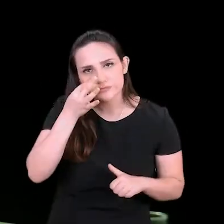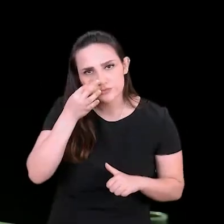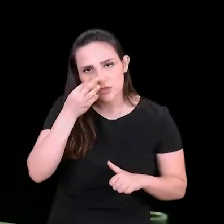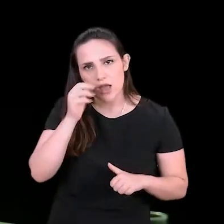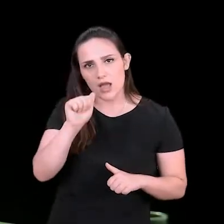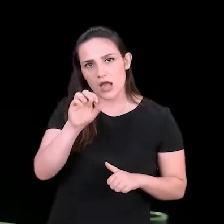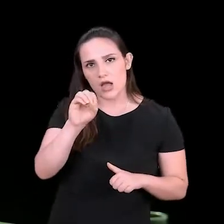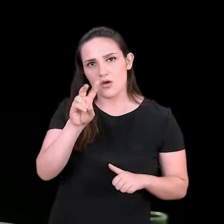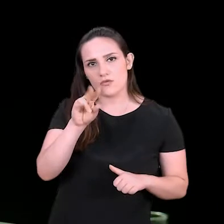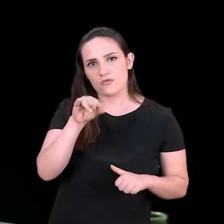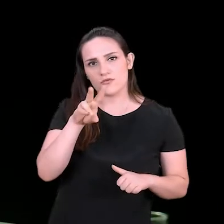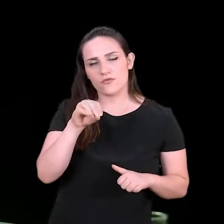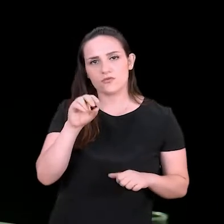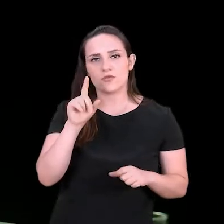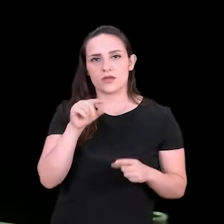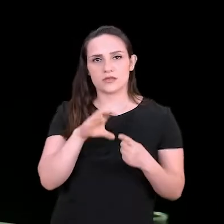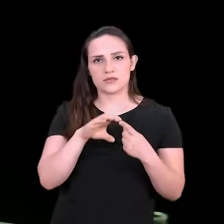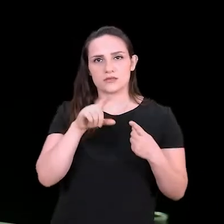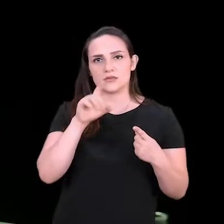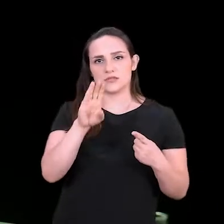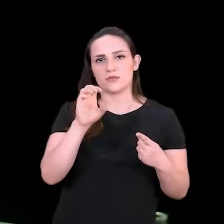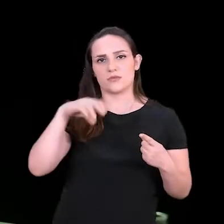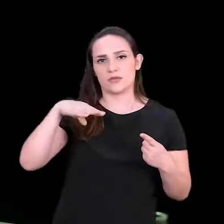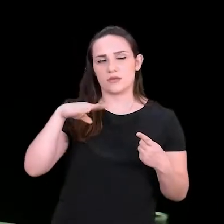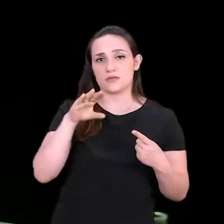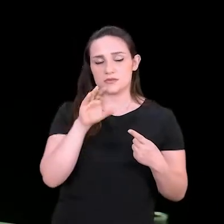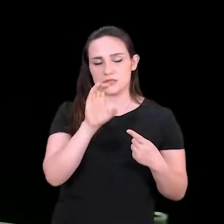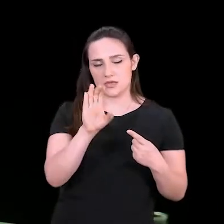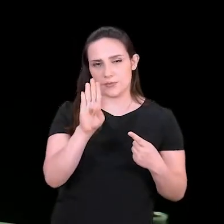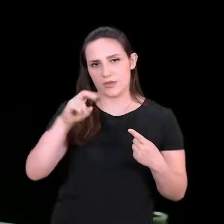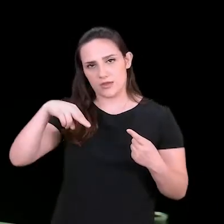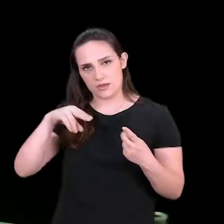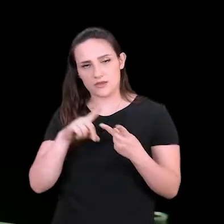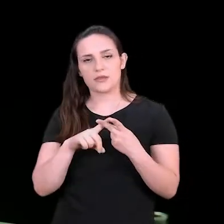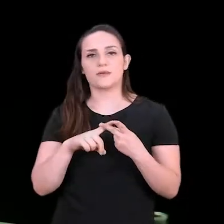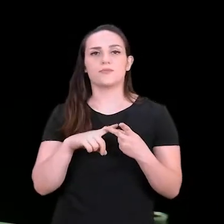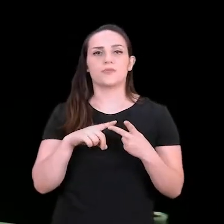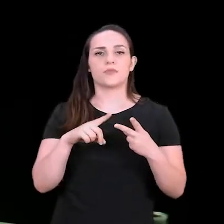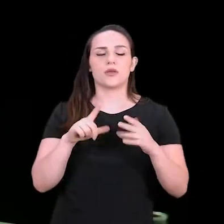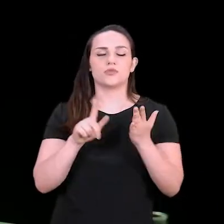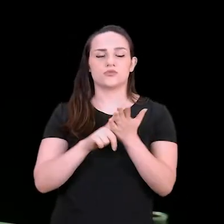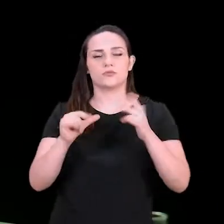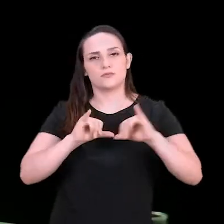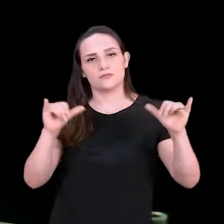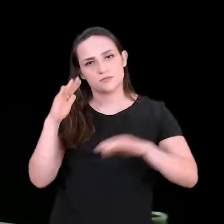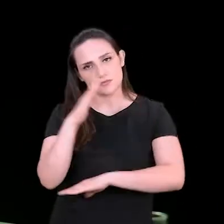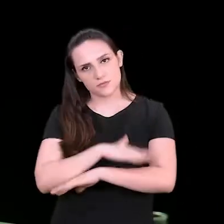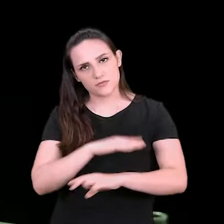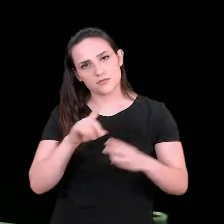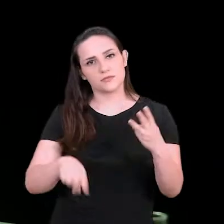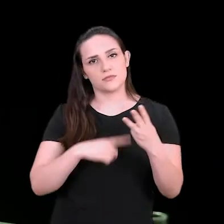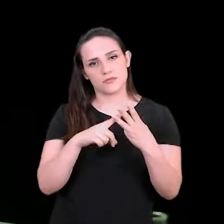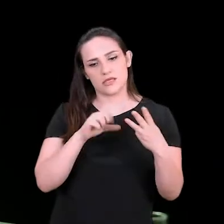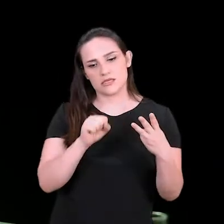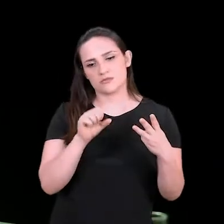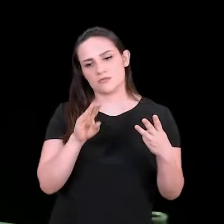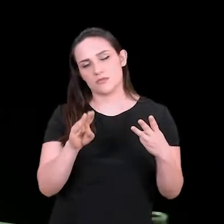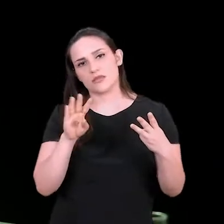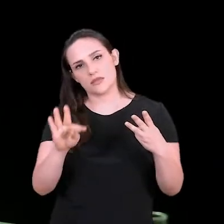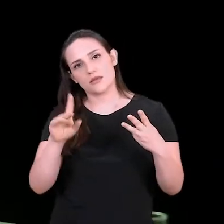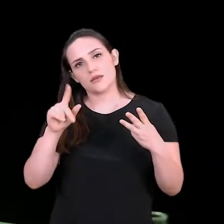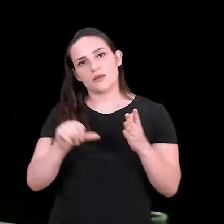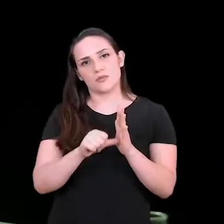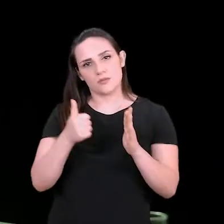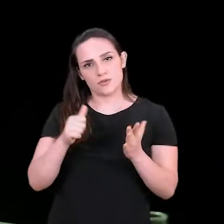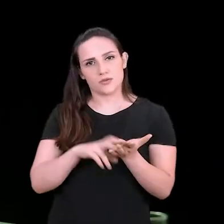ao vivo no Facebook dos programas CBN Campo Grande, Jornal da Tarde e SBT-MS